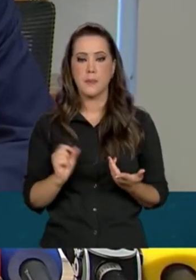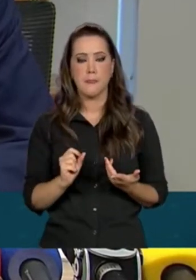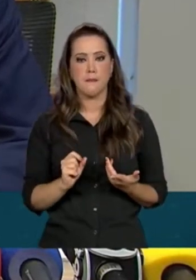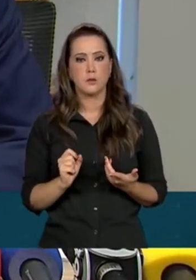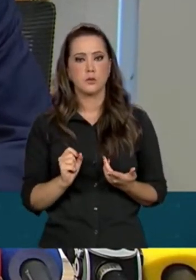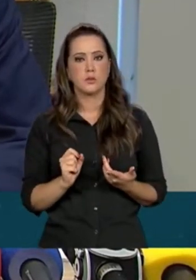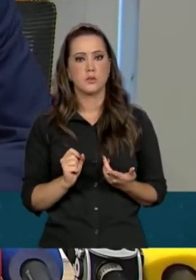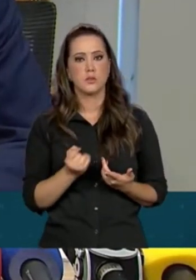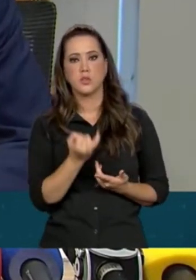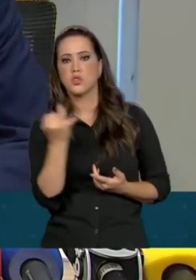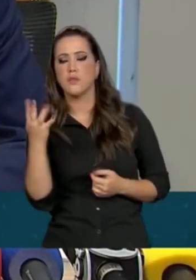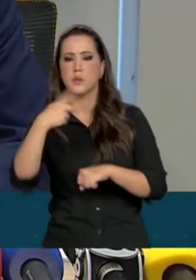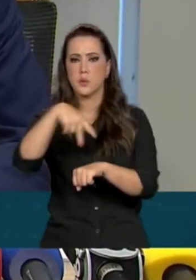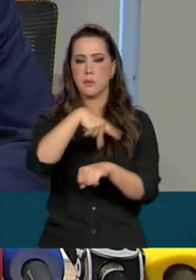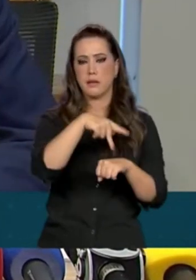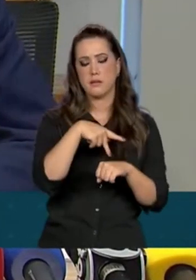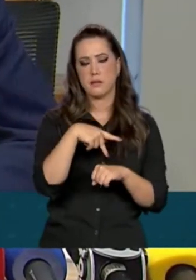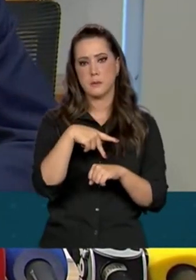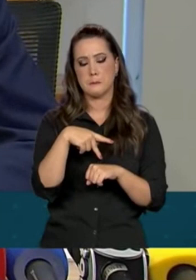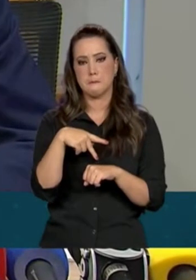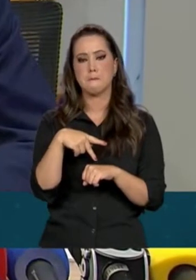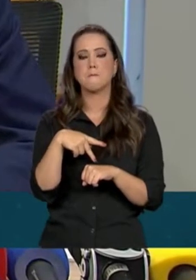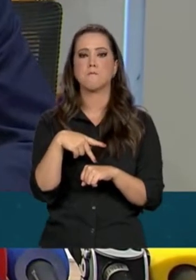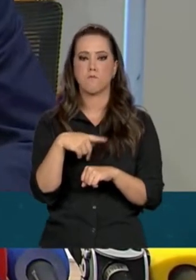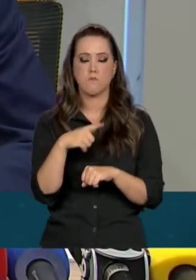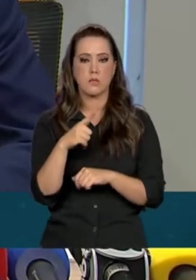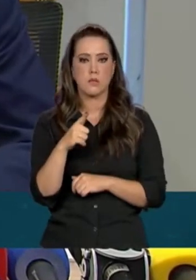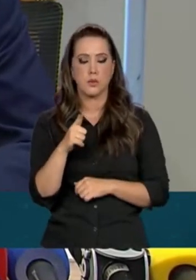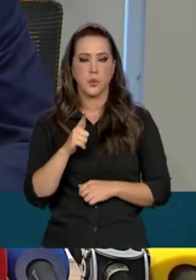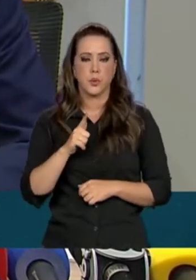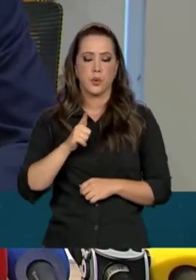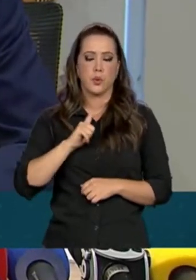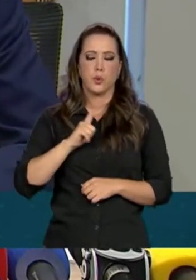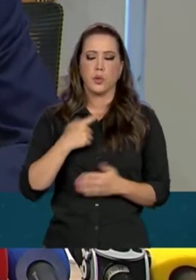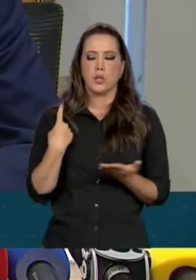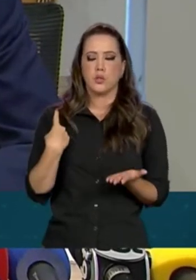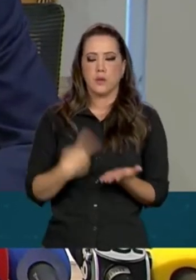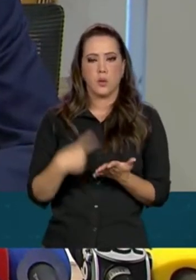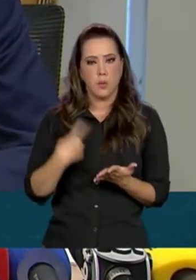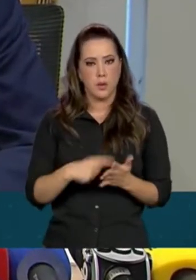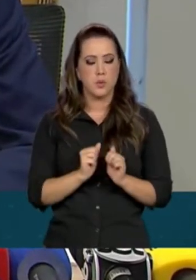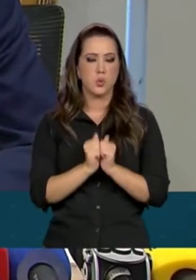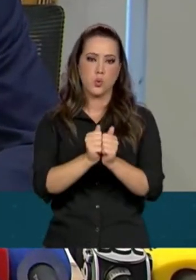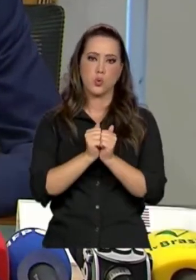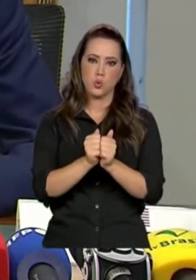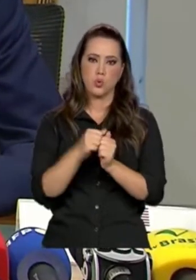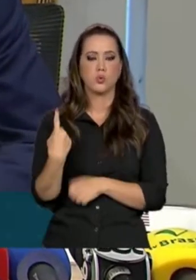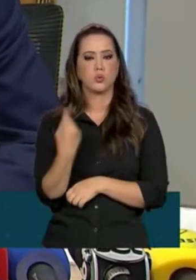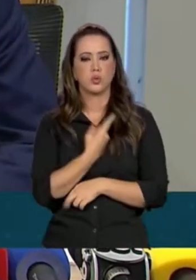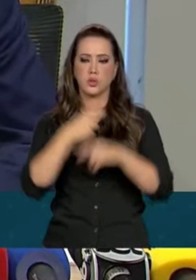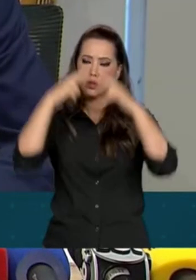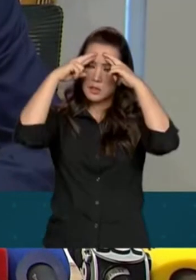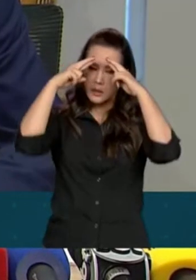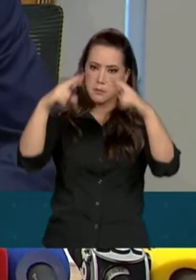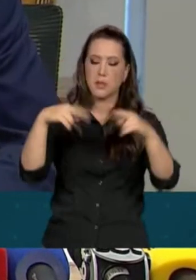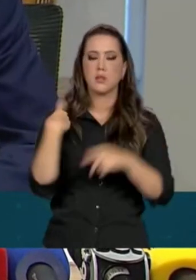Há muitos países que tiveram comprometidos a essa causa. Temos muito respeito pelos